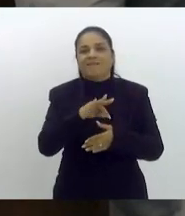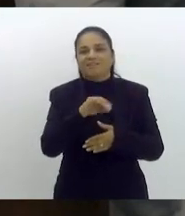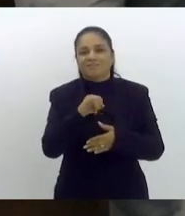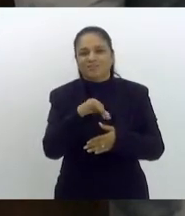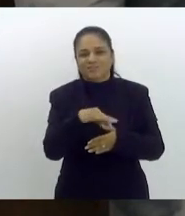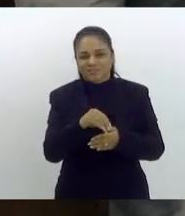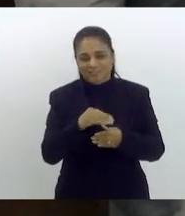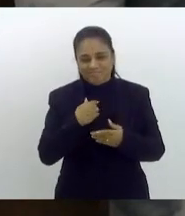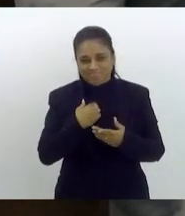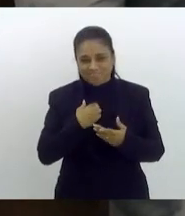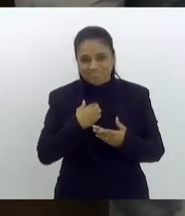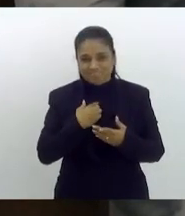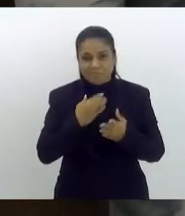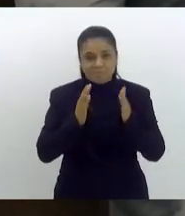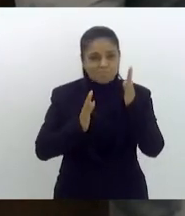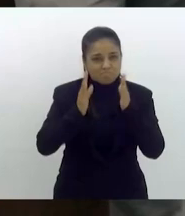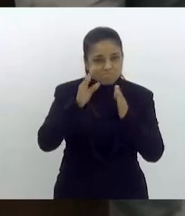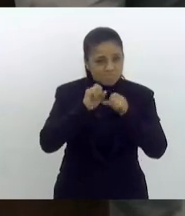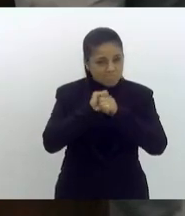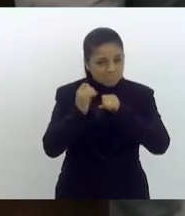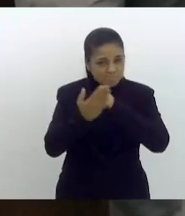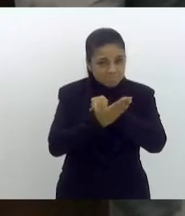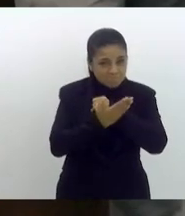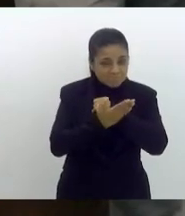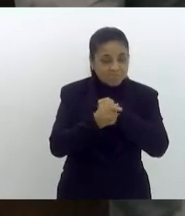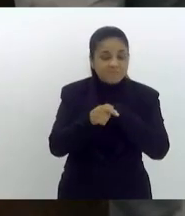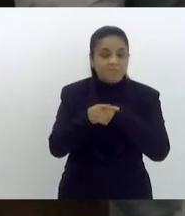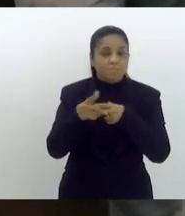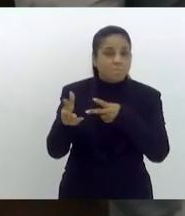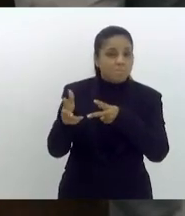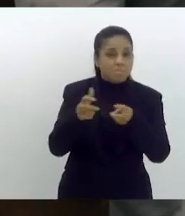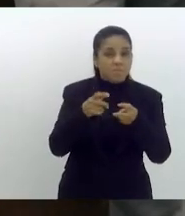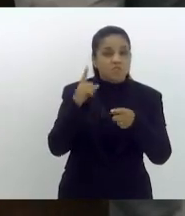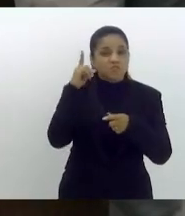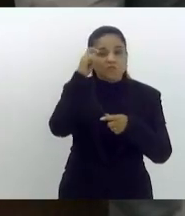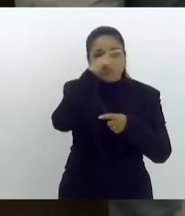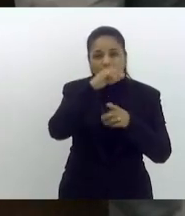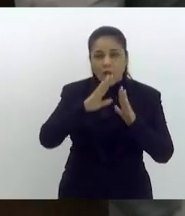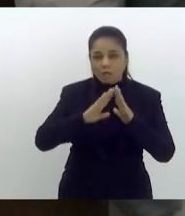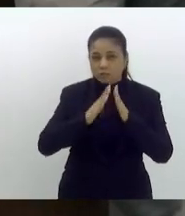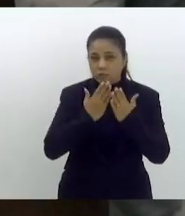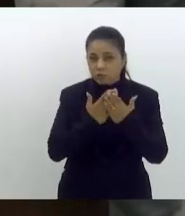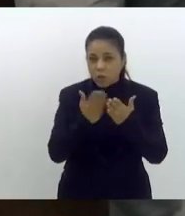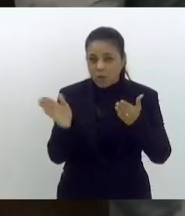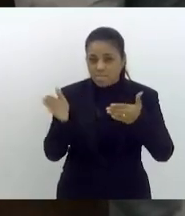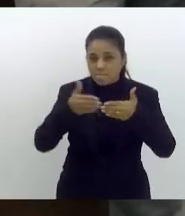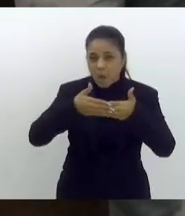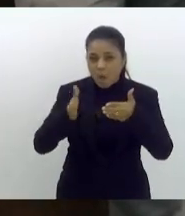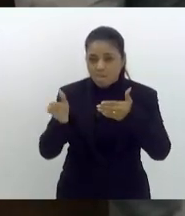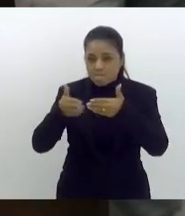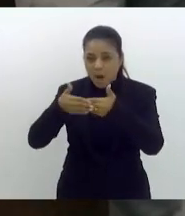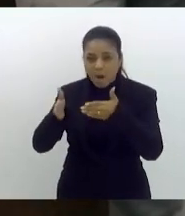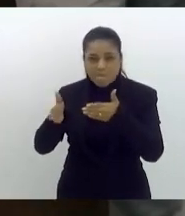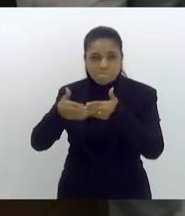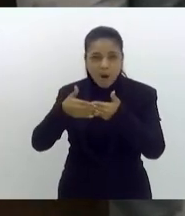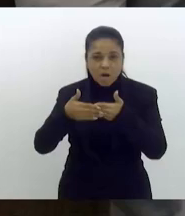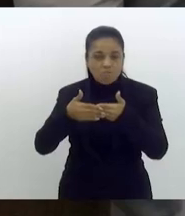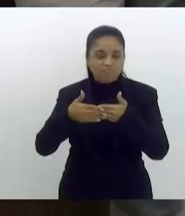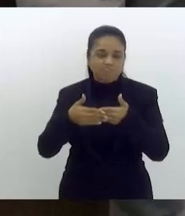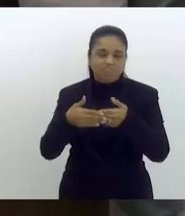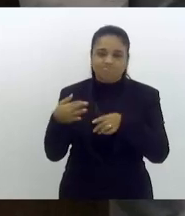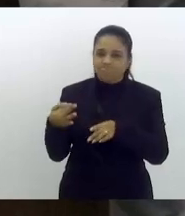a gente viu na pandemia a dificuldade que passaram as escolas muitas fecharam não aguentaram